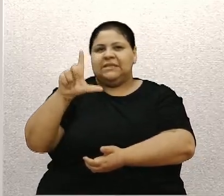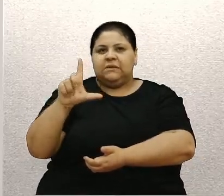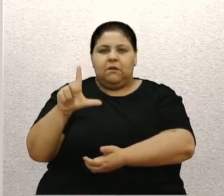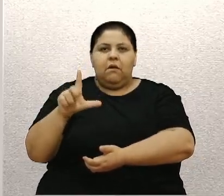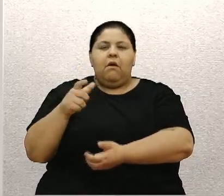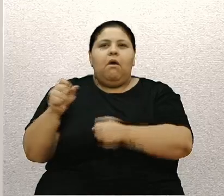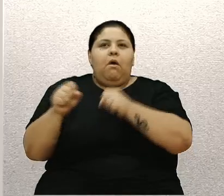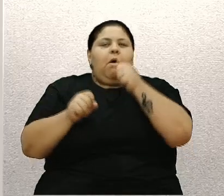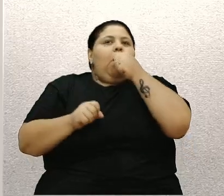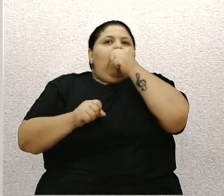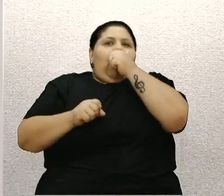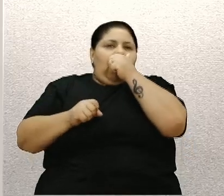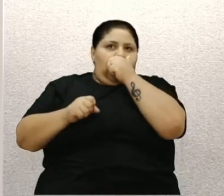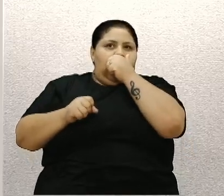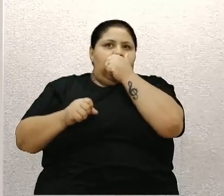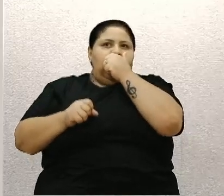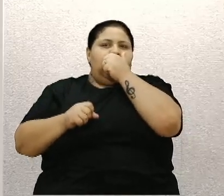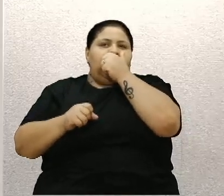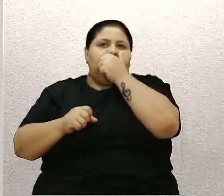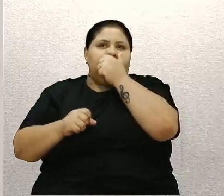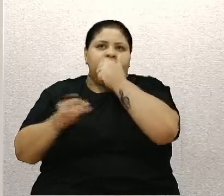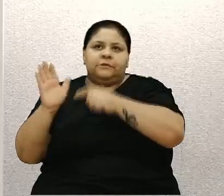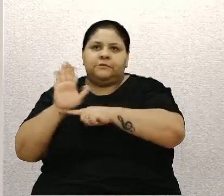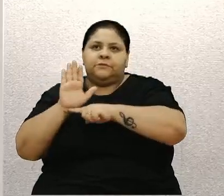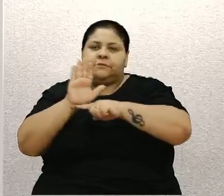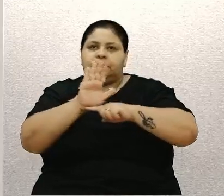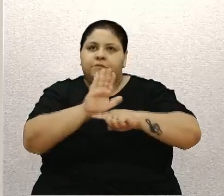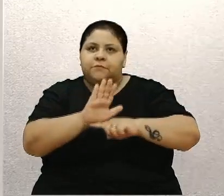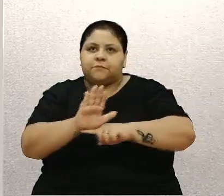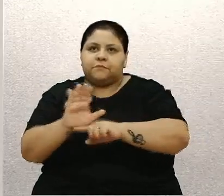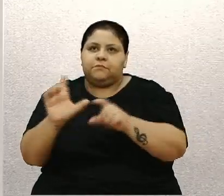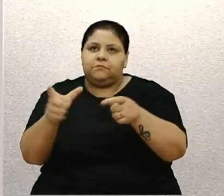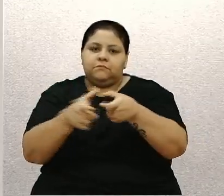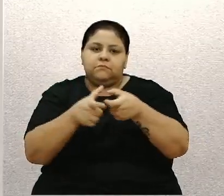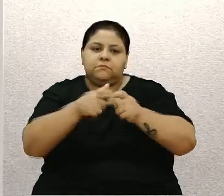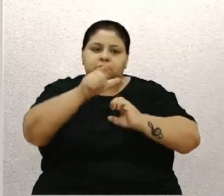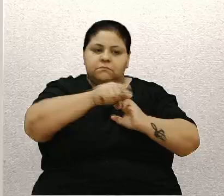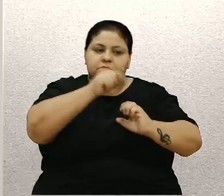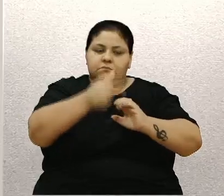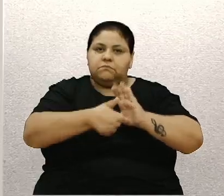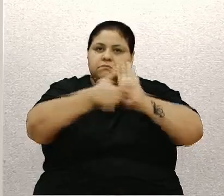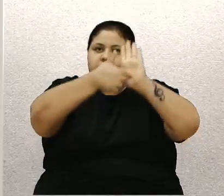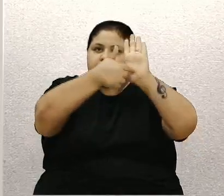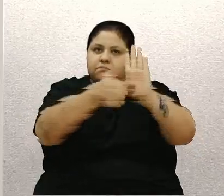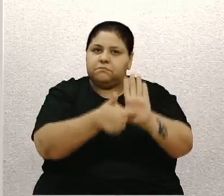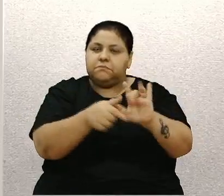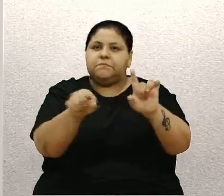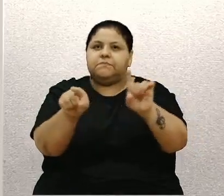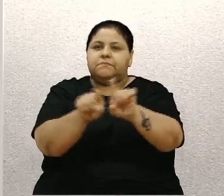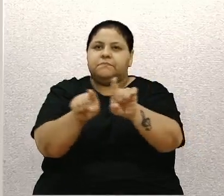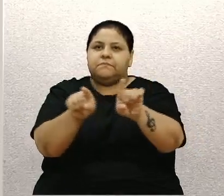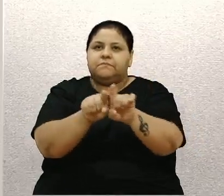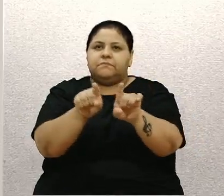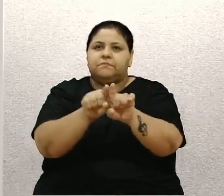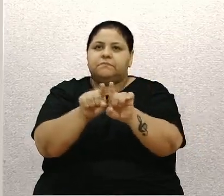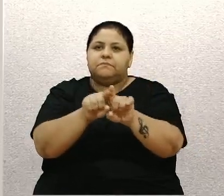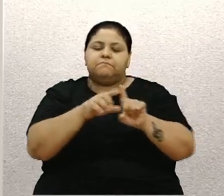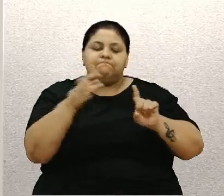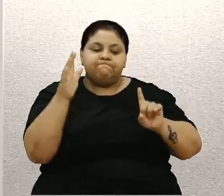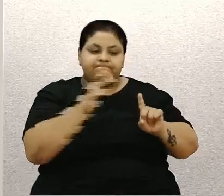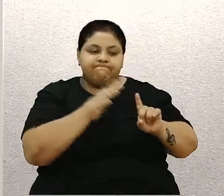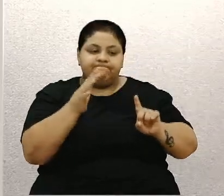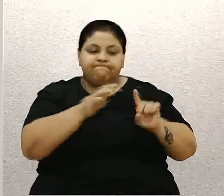pequenos empresários a poderem ter sucesso, mostrar cases de sucesso também para eles, para poder inspirar